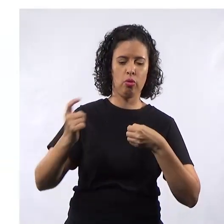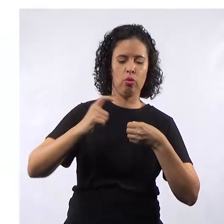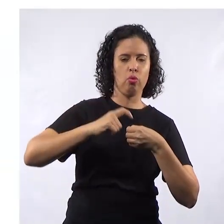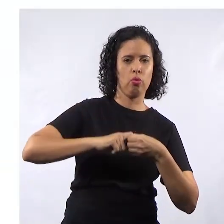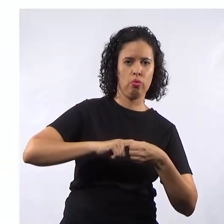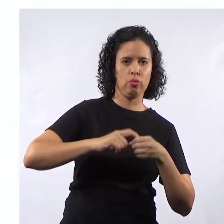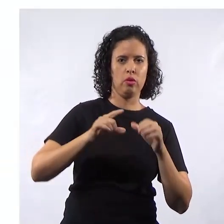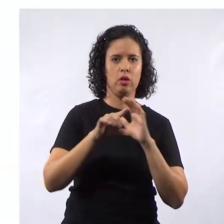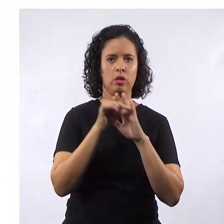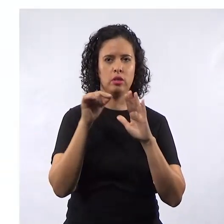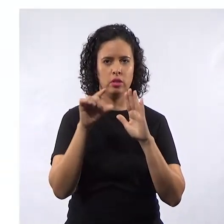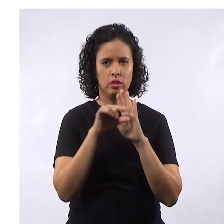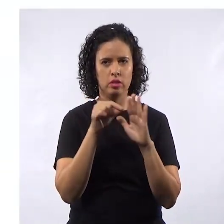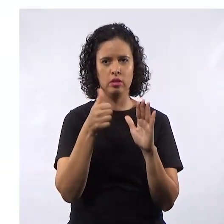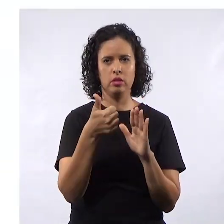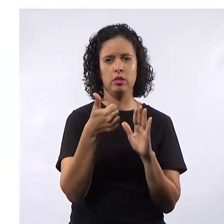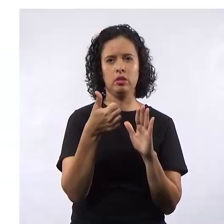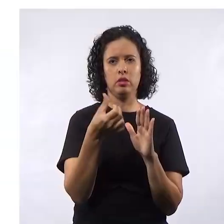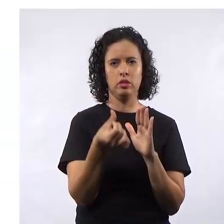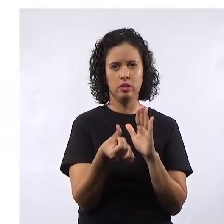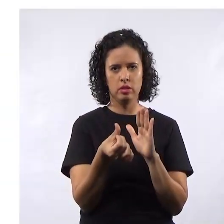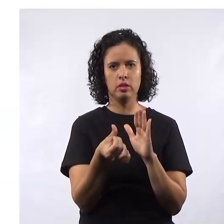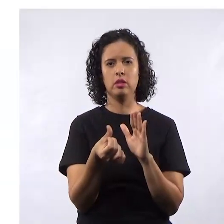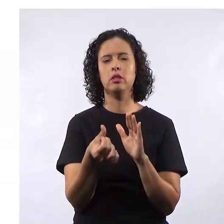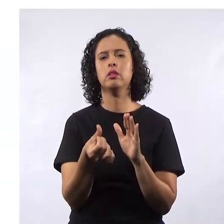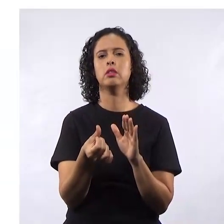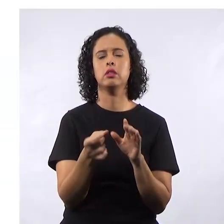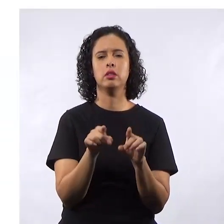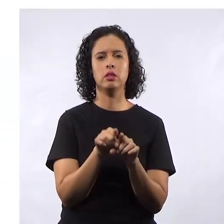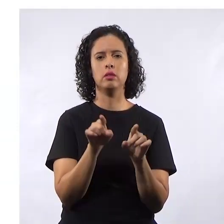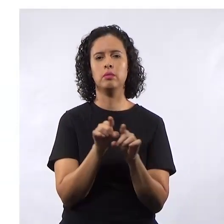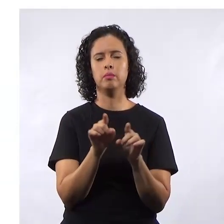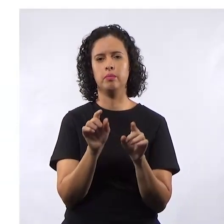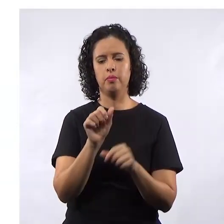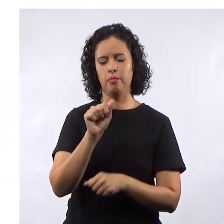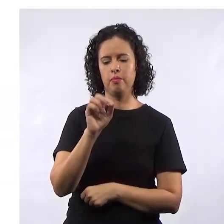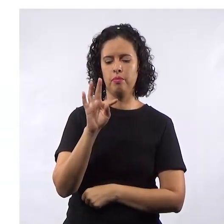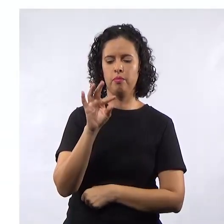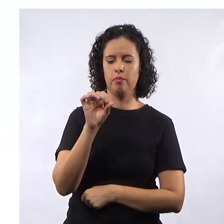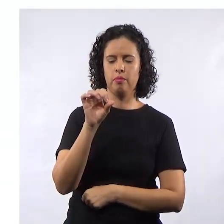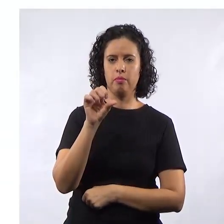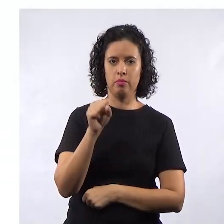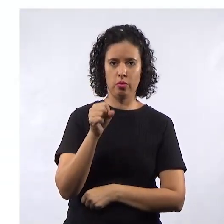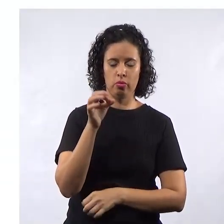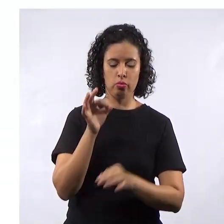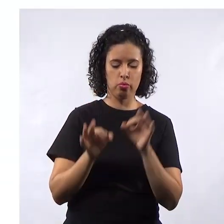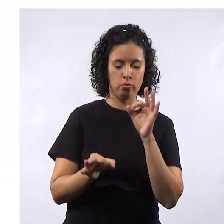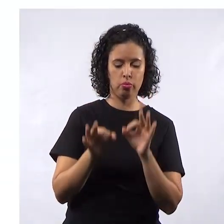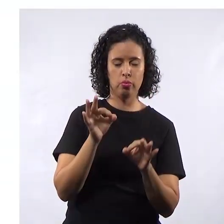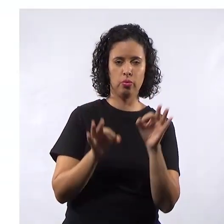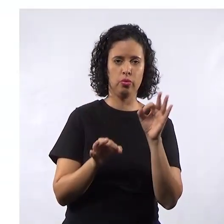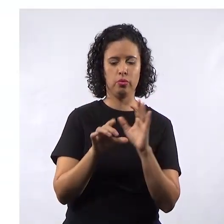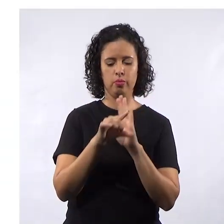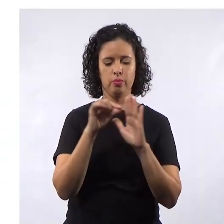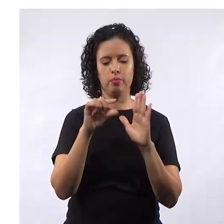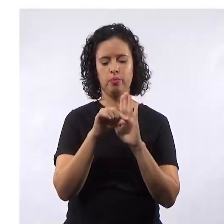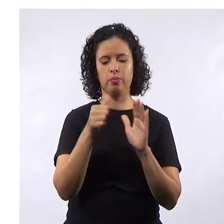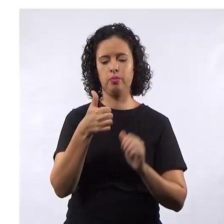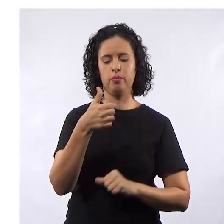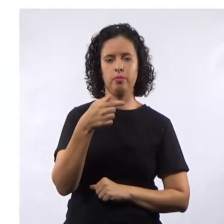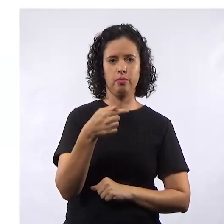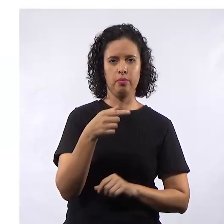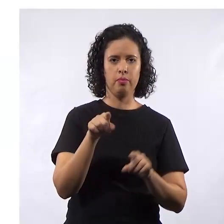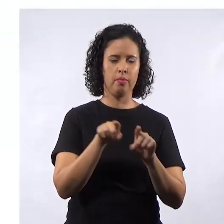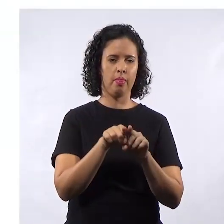Aos limites da aplicação da lei e atos jurídicos de outro país no Brasil, no artigo 17. E, finalmente,